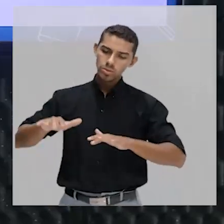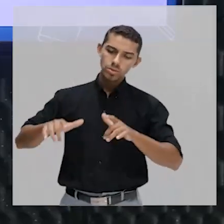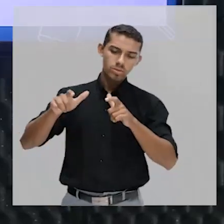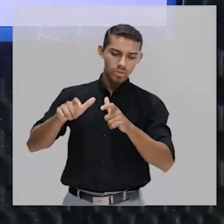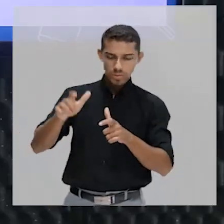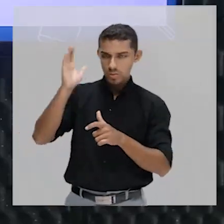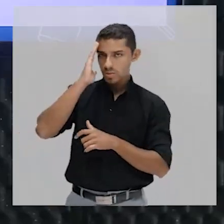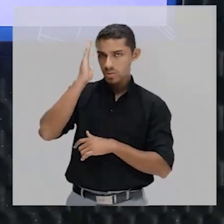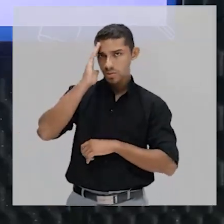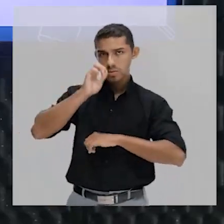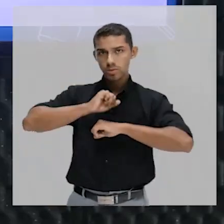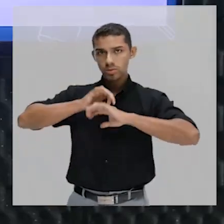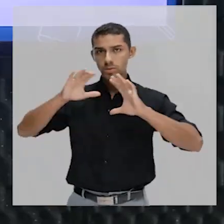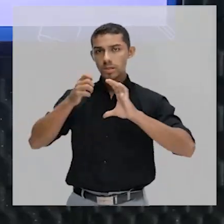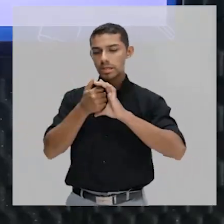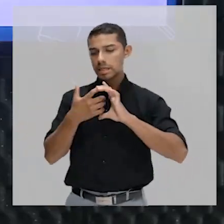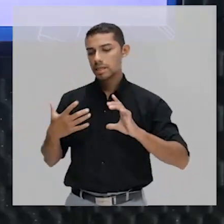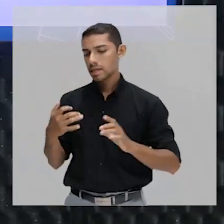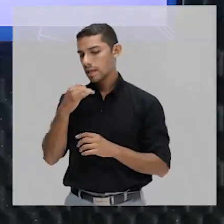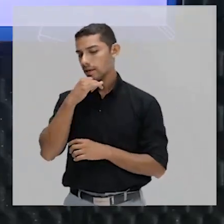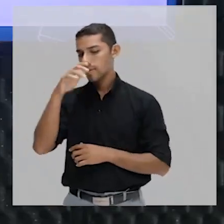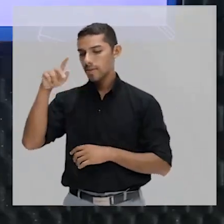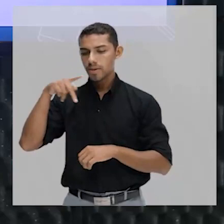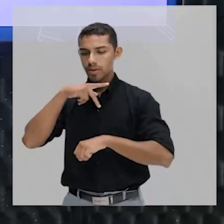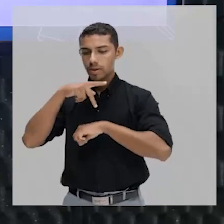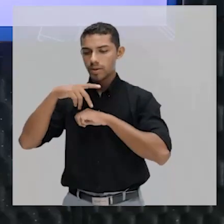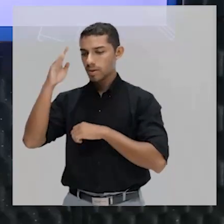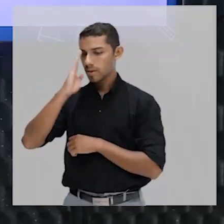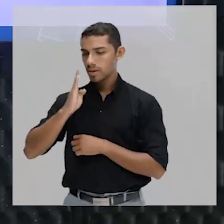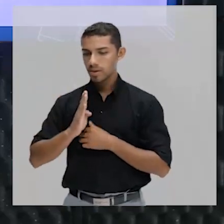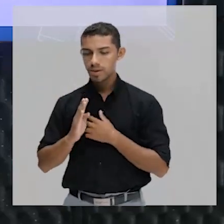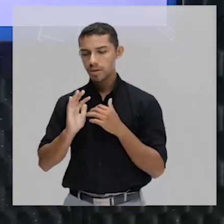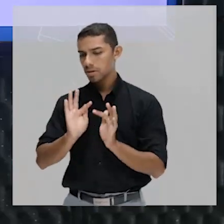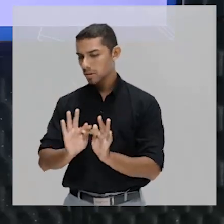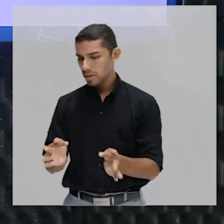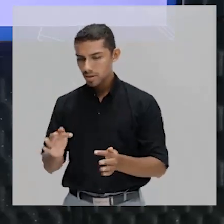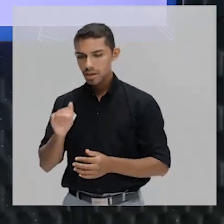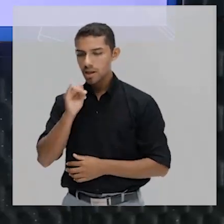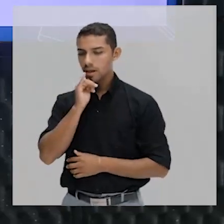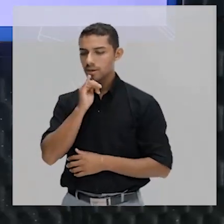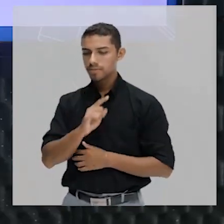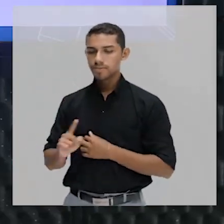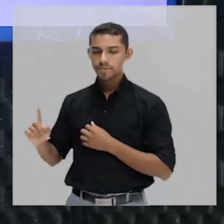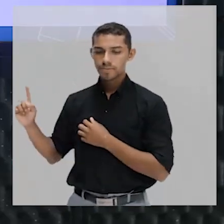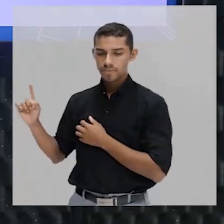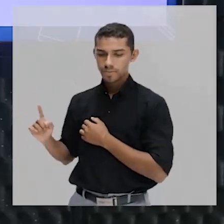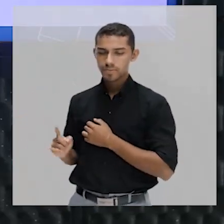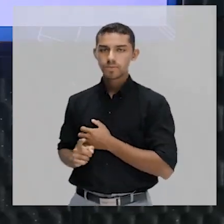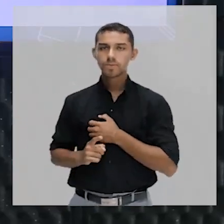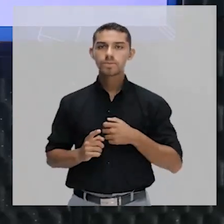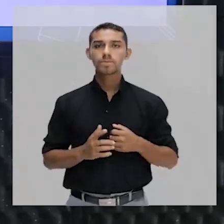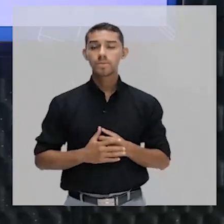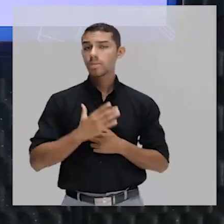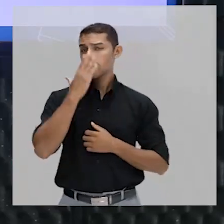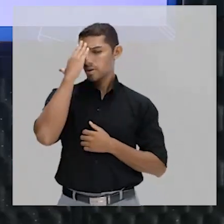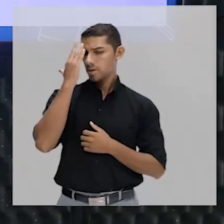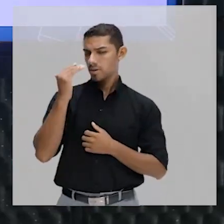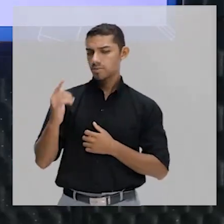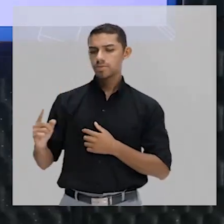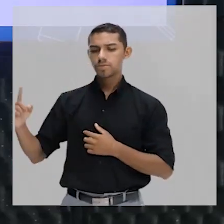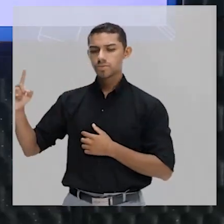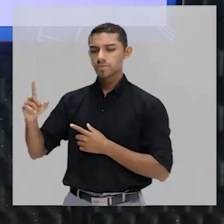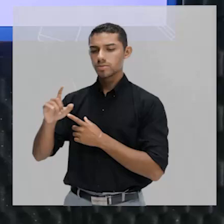eu vou entender este espaço. Traz para o Brasil, Marcos. Muito simples. Olha aqui, ó. Essa classificação é a famosa